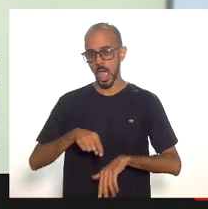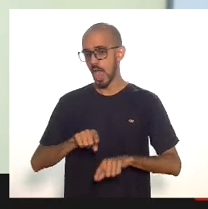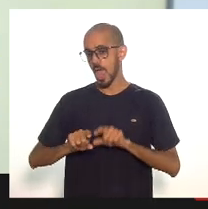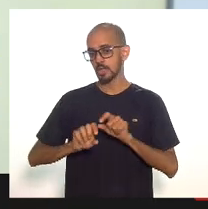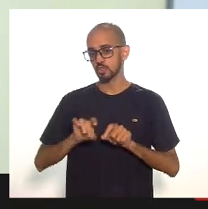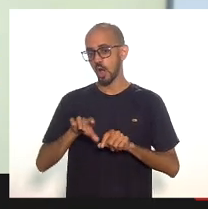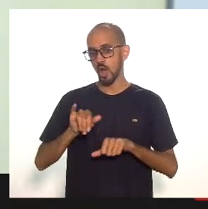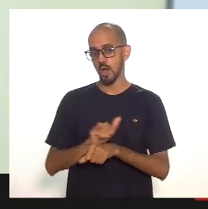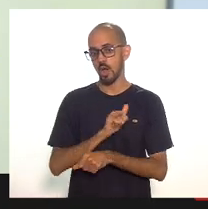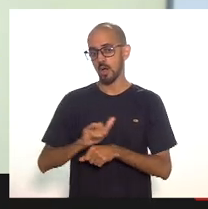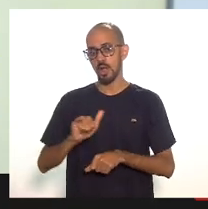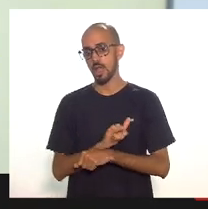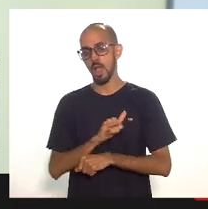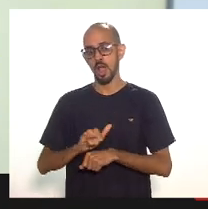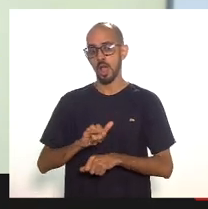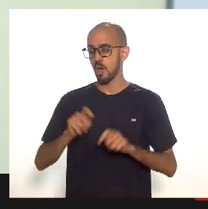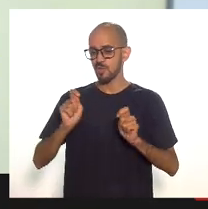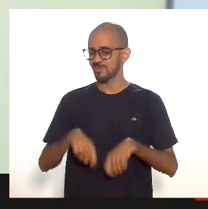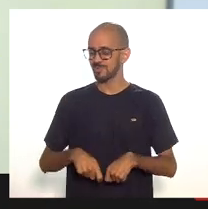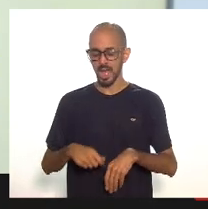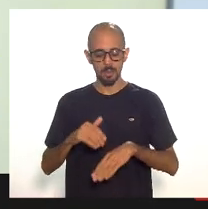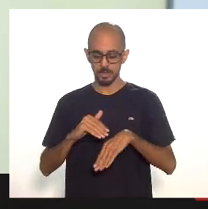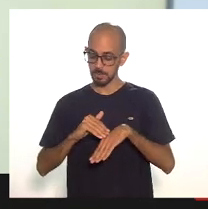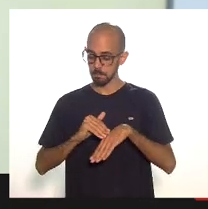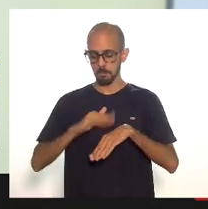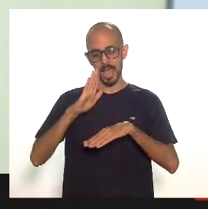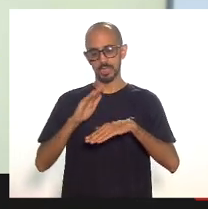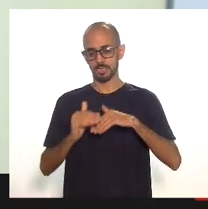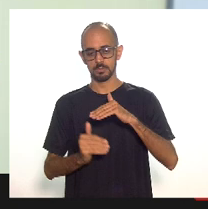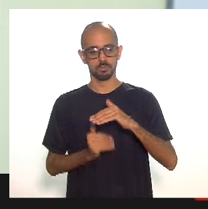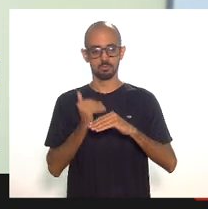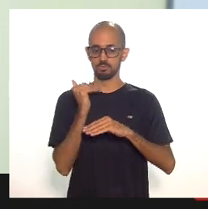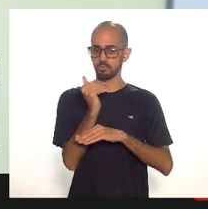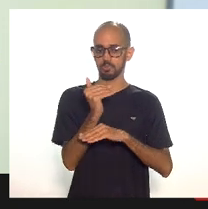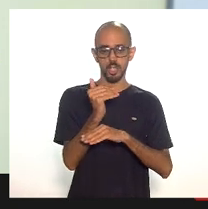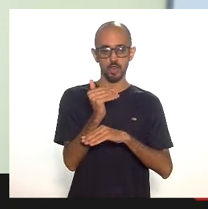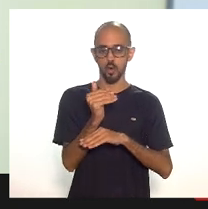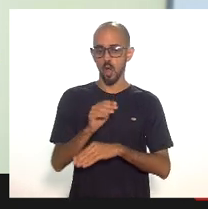não consegue ultrapassar esse número de